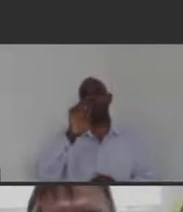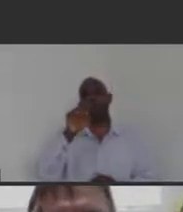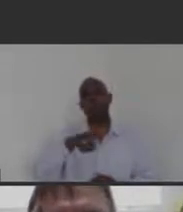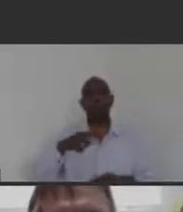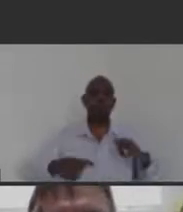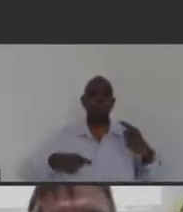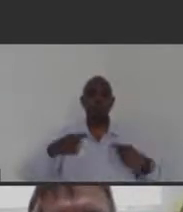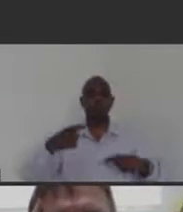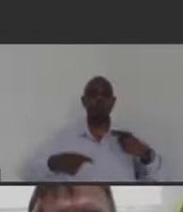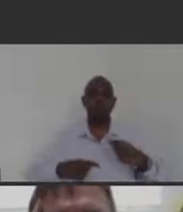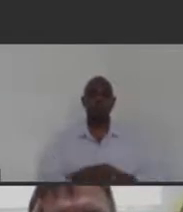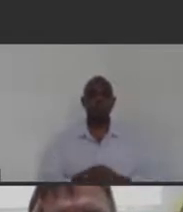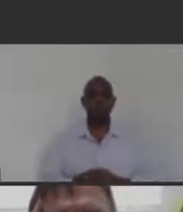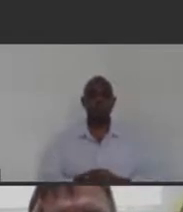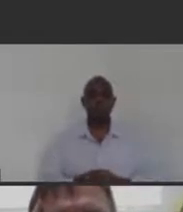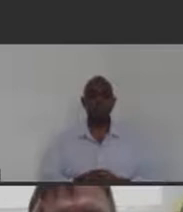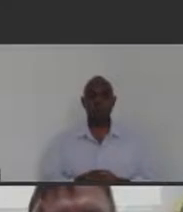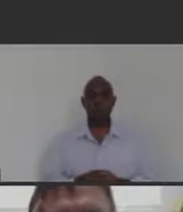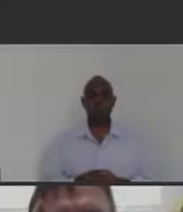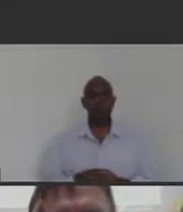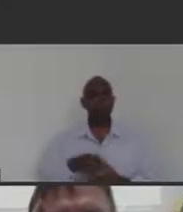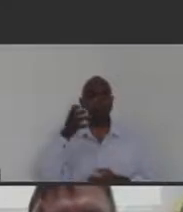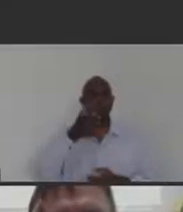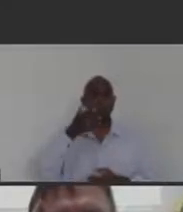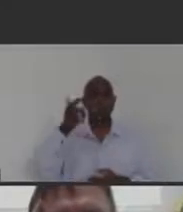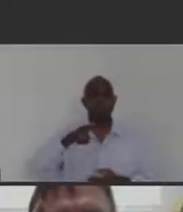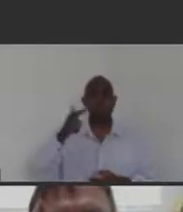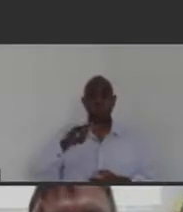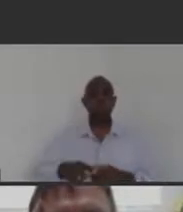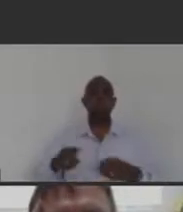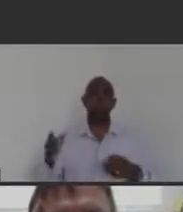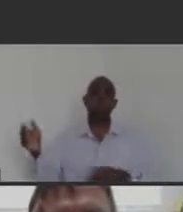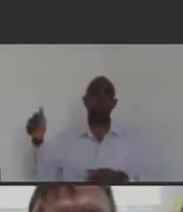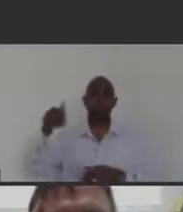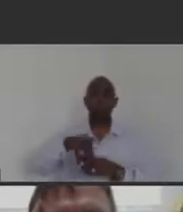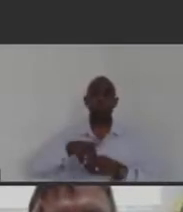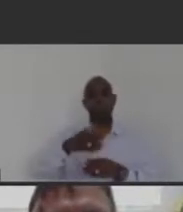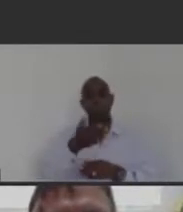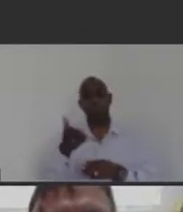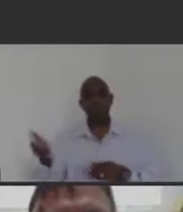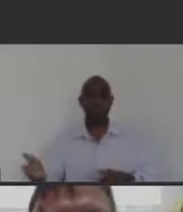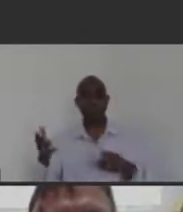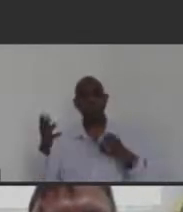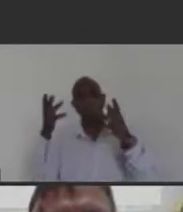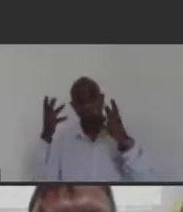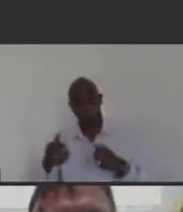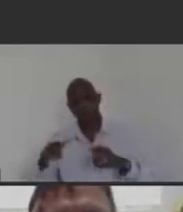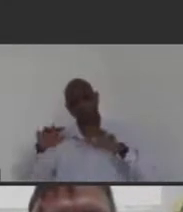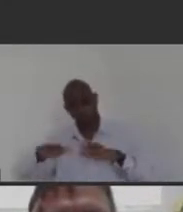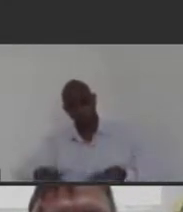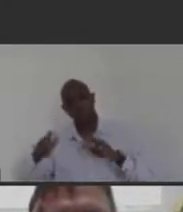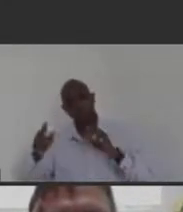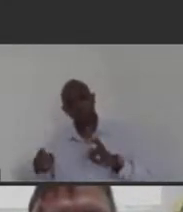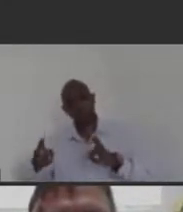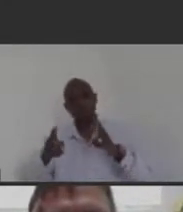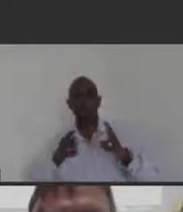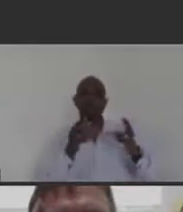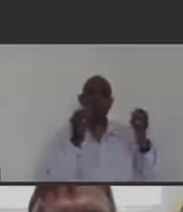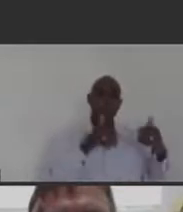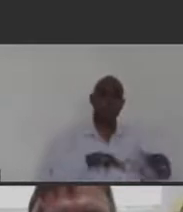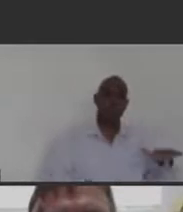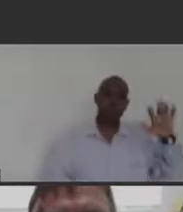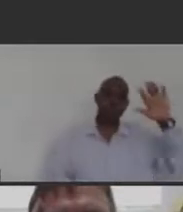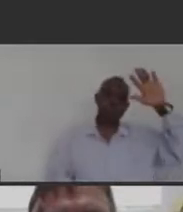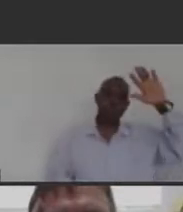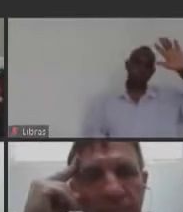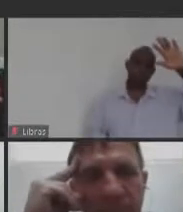discussão. Não havendo mais oradores, ele está em votação. Os favoráveis permanecem como estão, os contrários que se